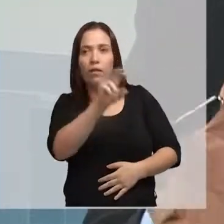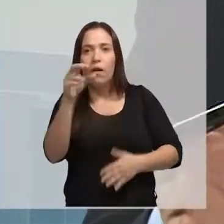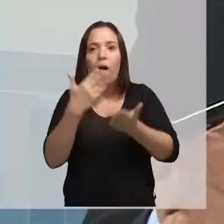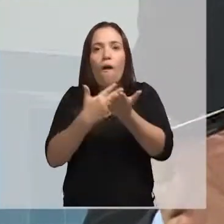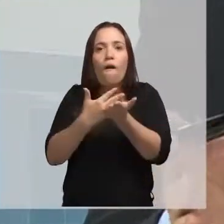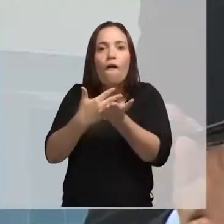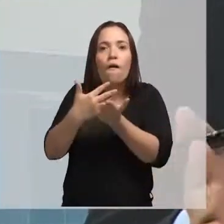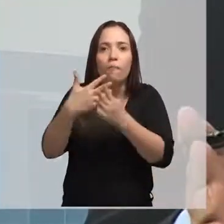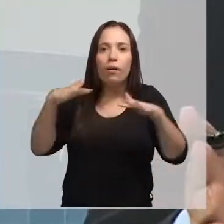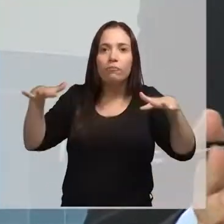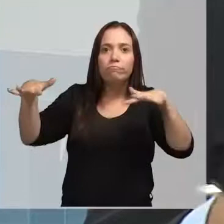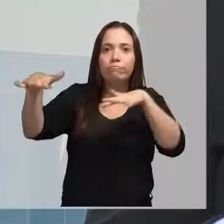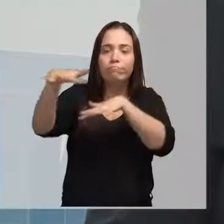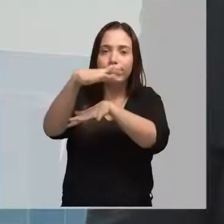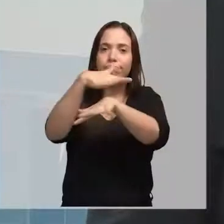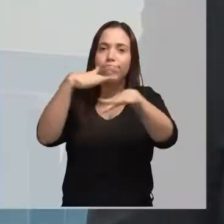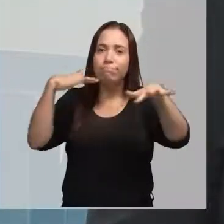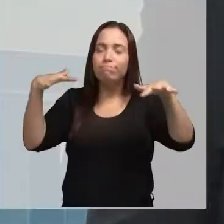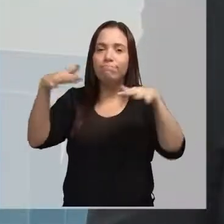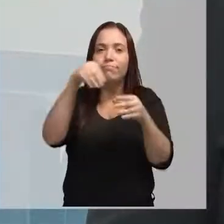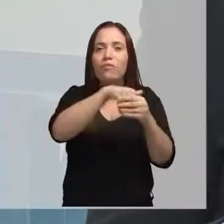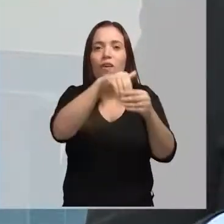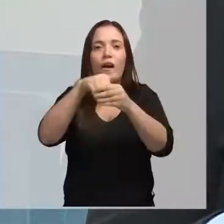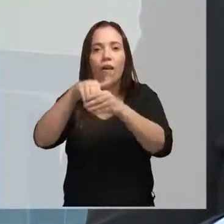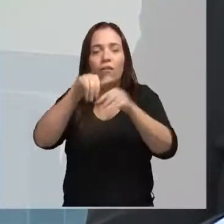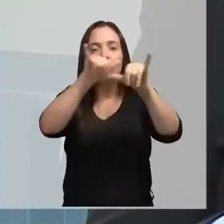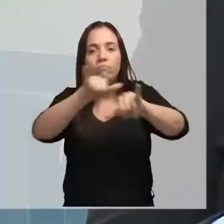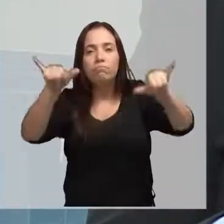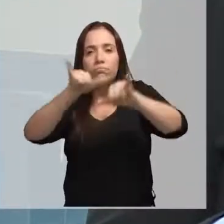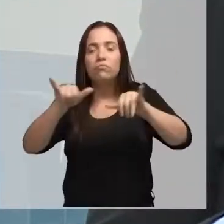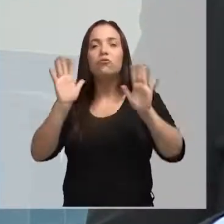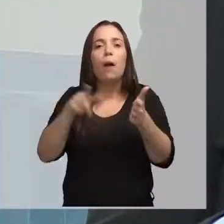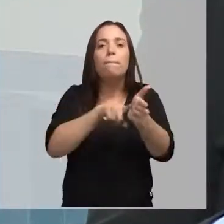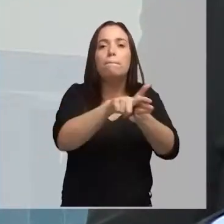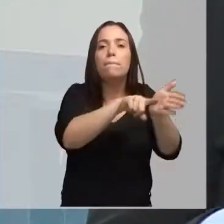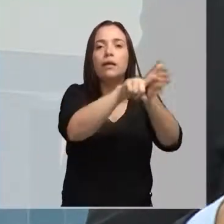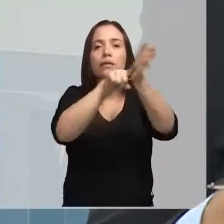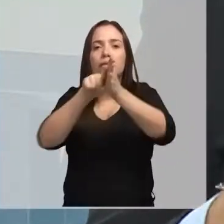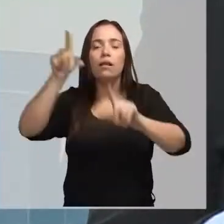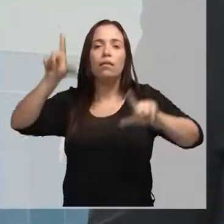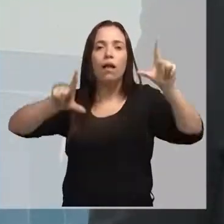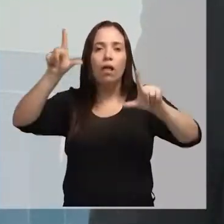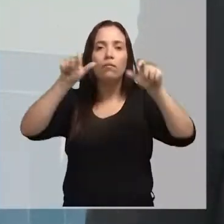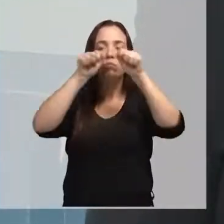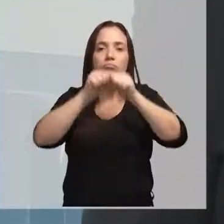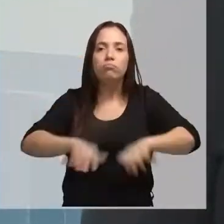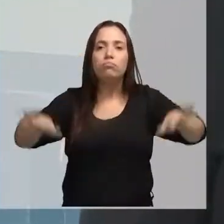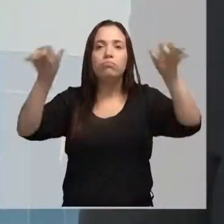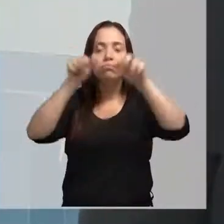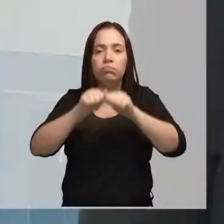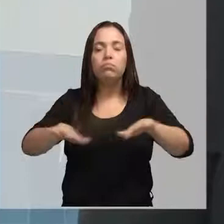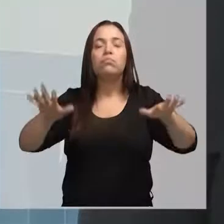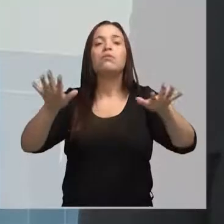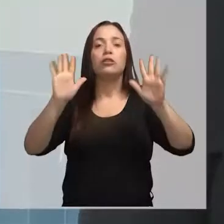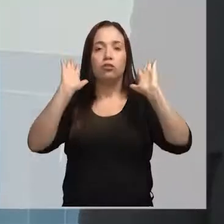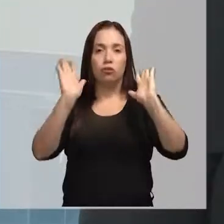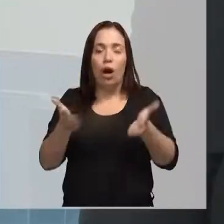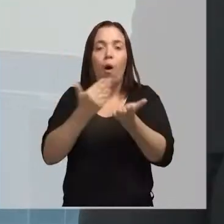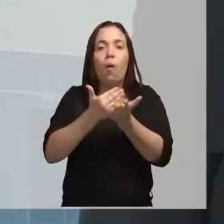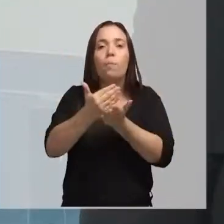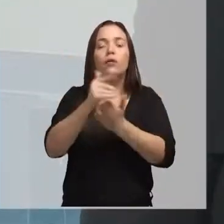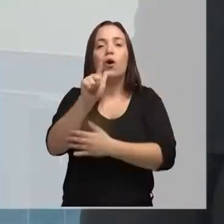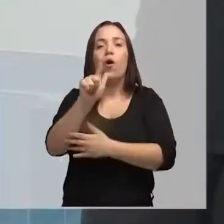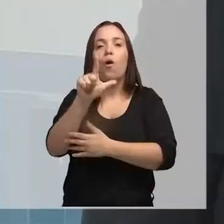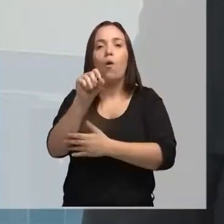da pesquisa Datafolha, as principais televisões começaram a fazer entrevistas. O Sistema Globo Televisão começou